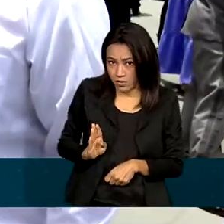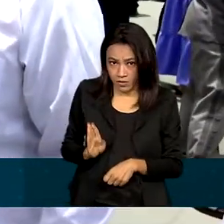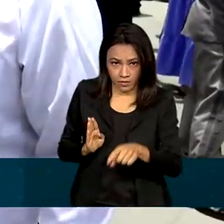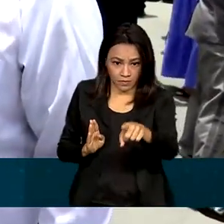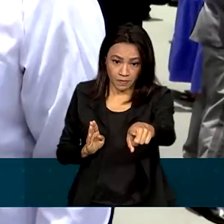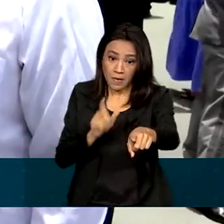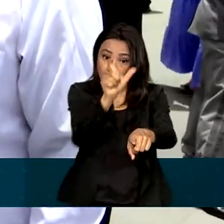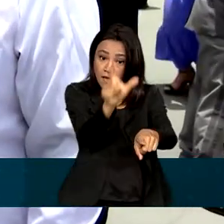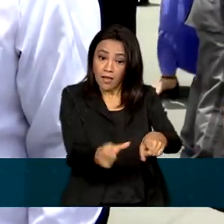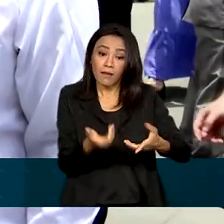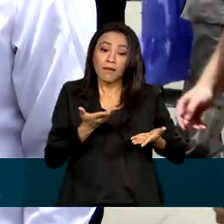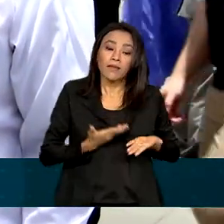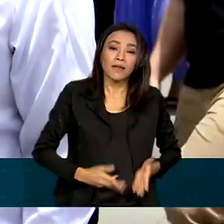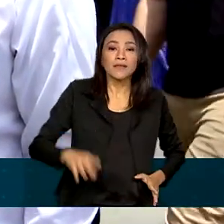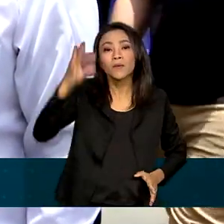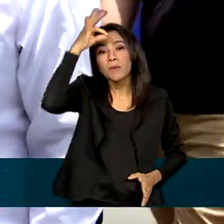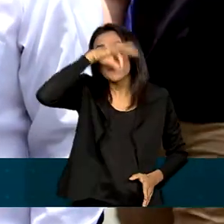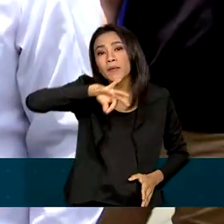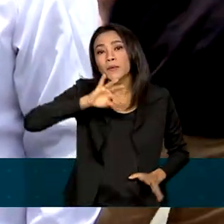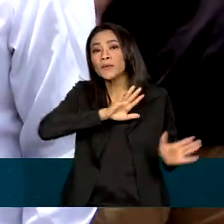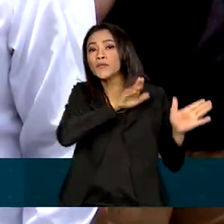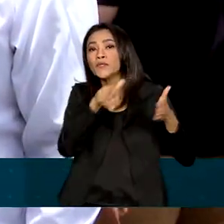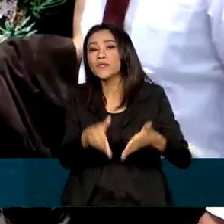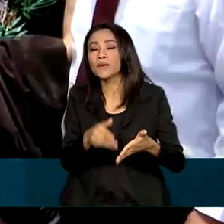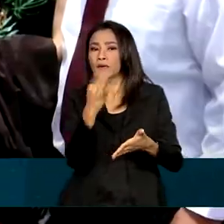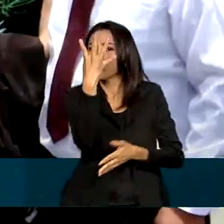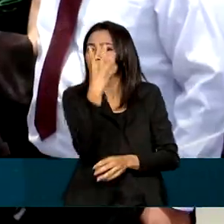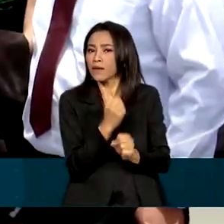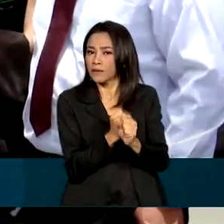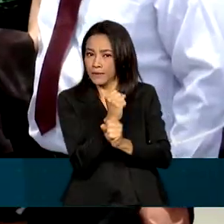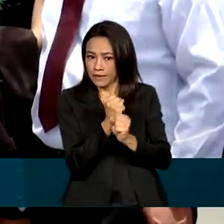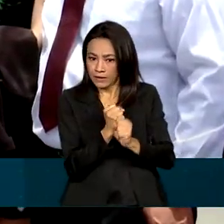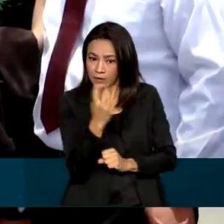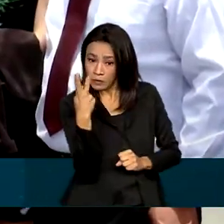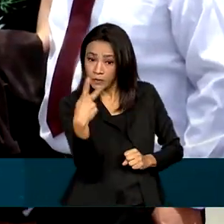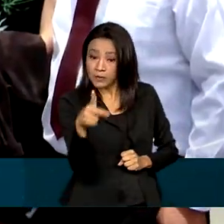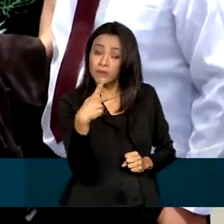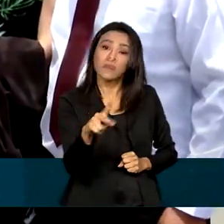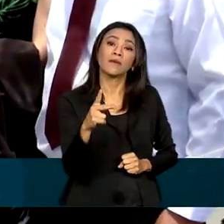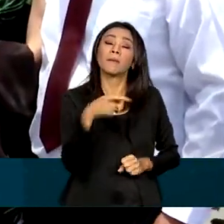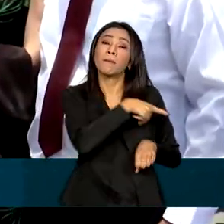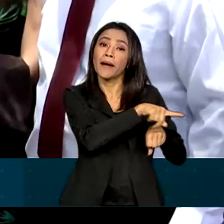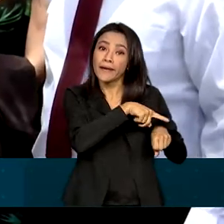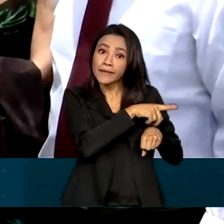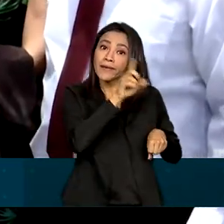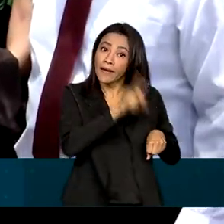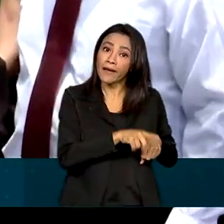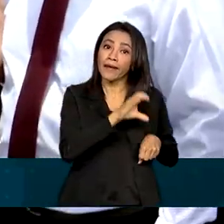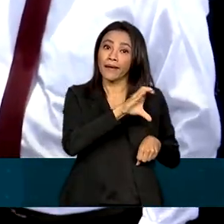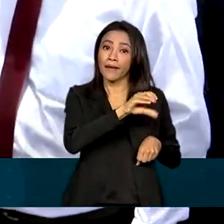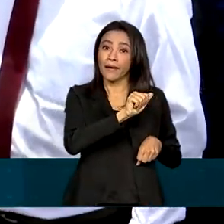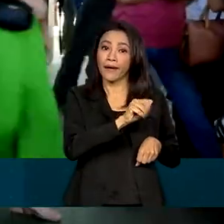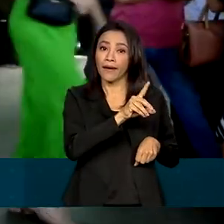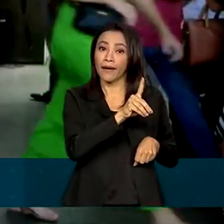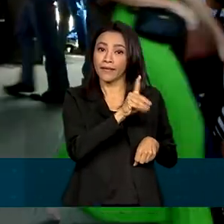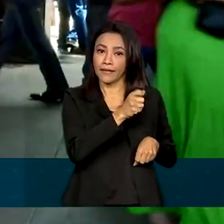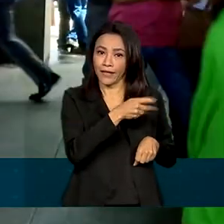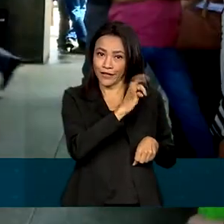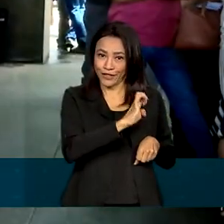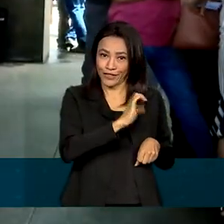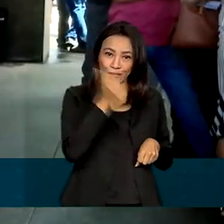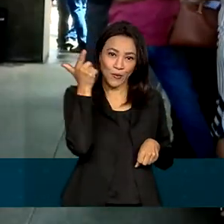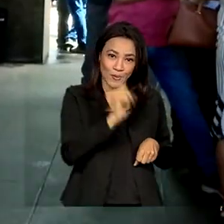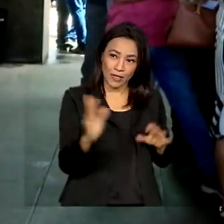Lutiero nasceu no Peru. Chegou ao Brasil há 4 anos. Em seu país, era cadete e conseguiu a vaga por meio de um intercâmbio. Estou